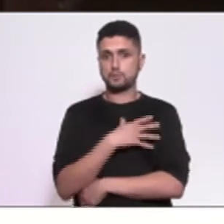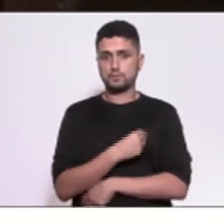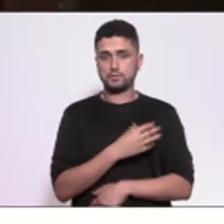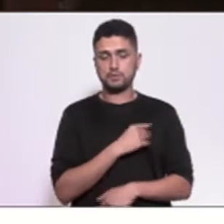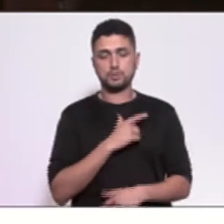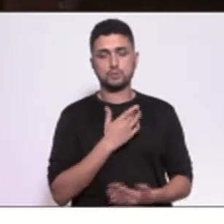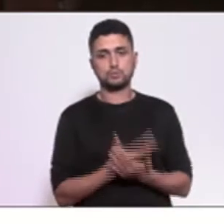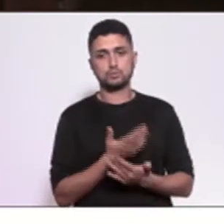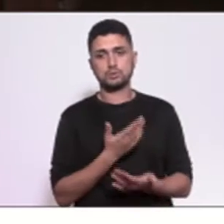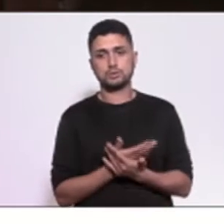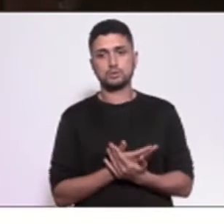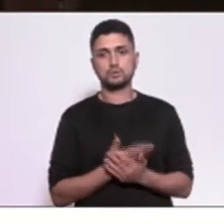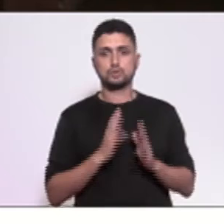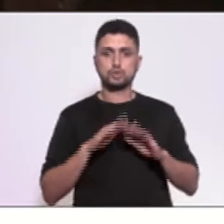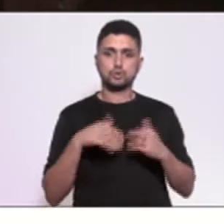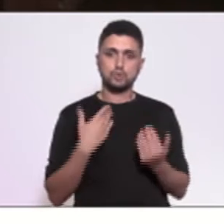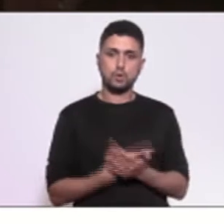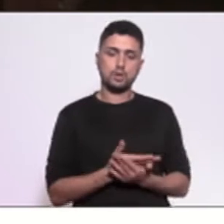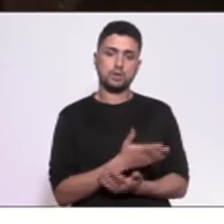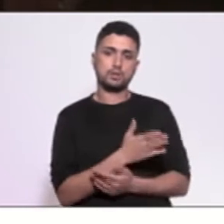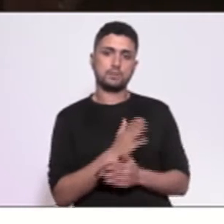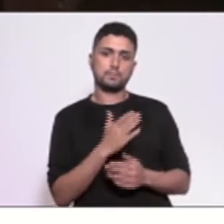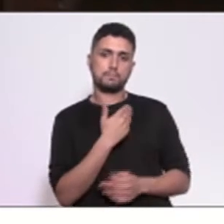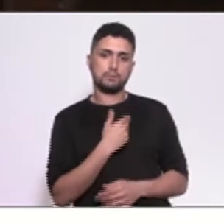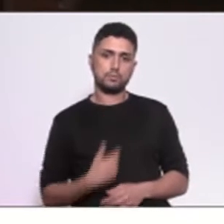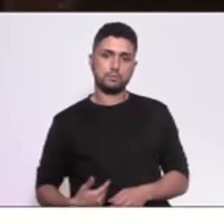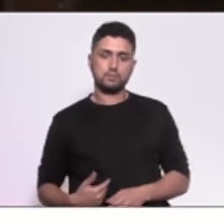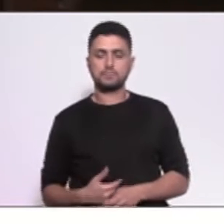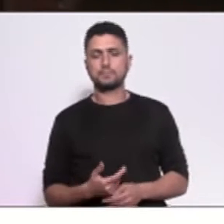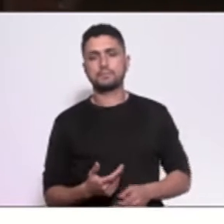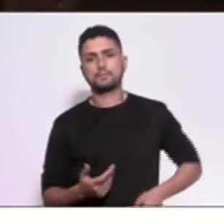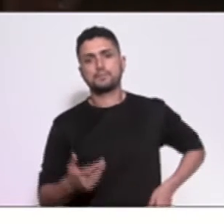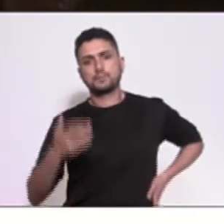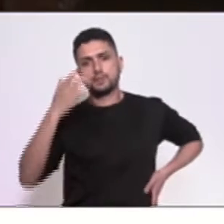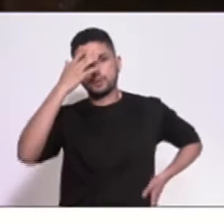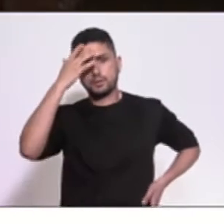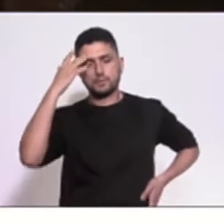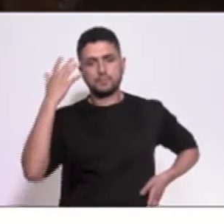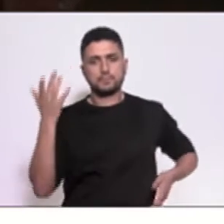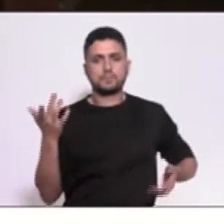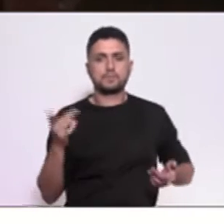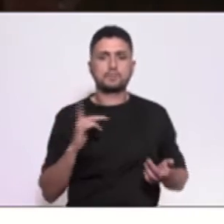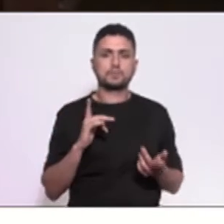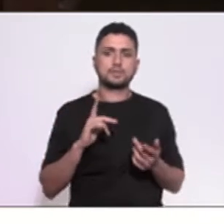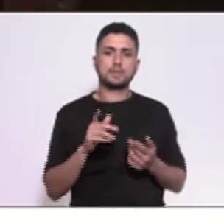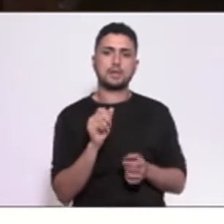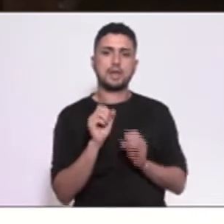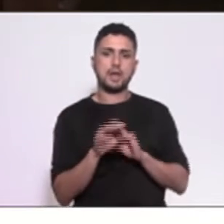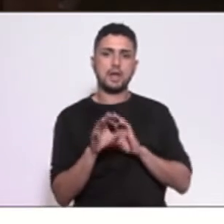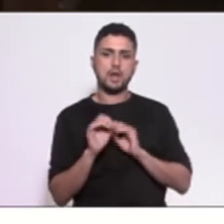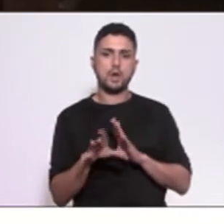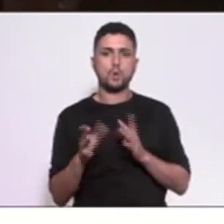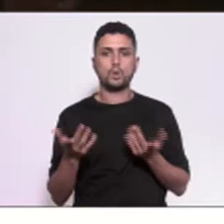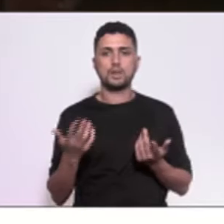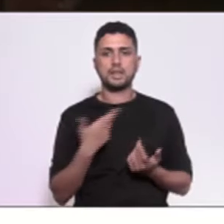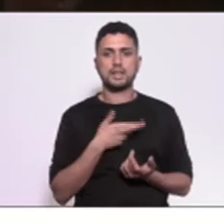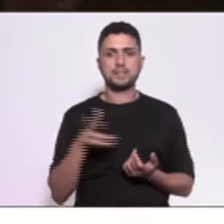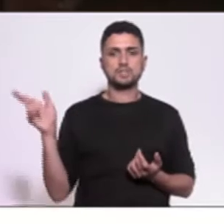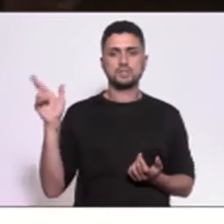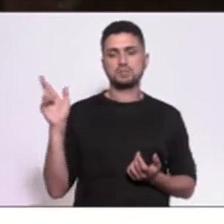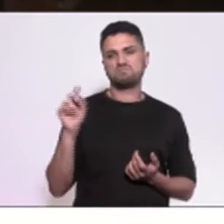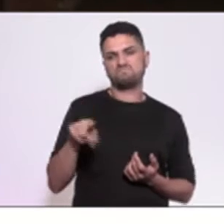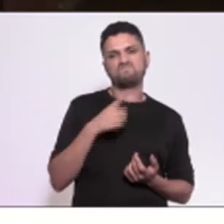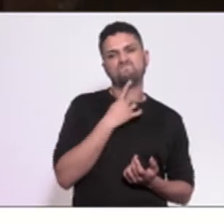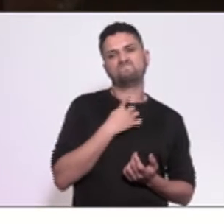pública e alguém existe ali uma aula de uma determinada reunião que não é praticada pela sua família, e